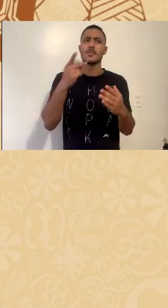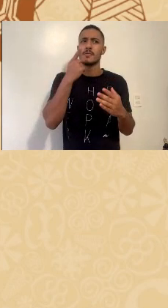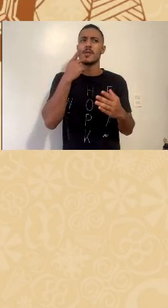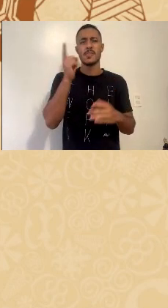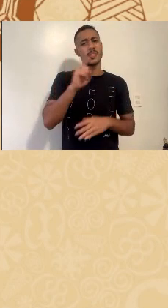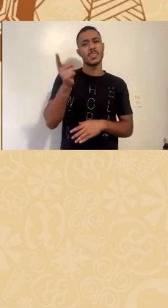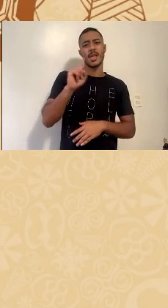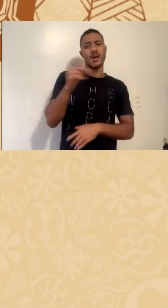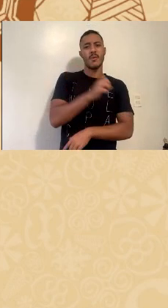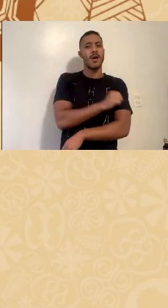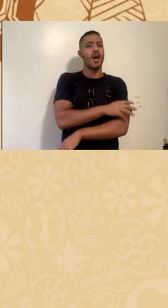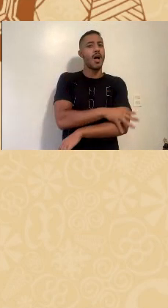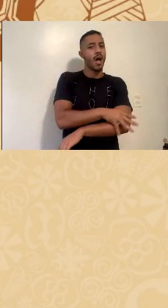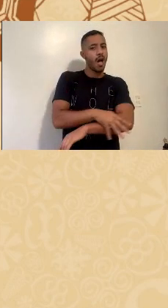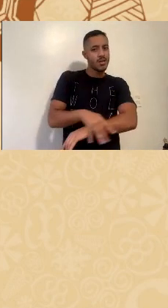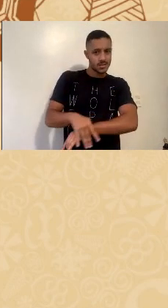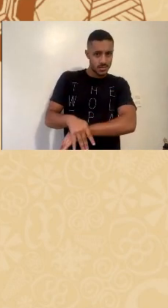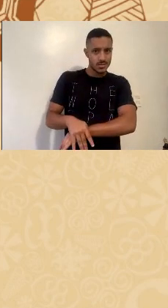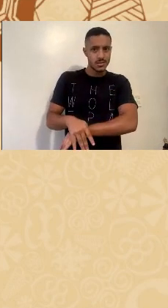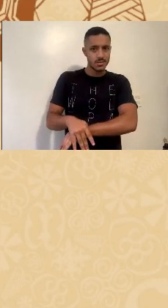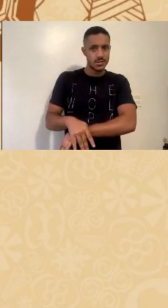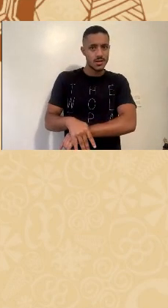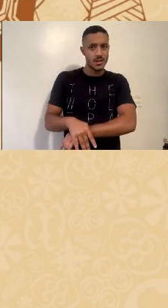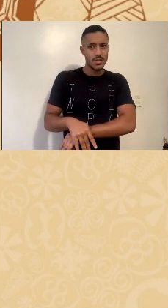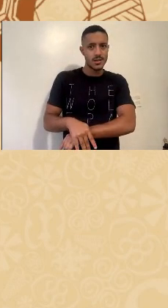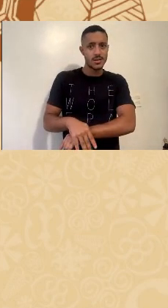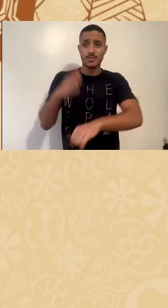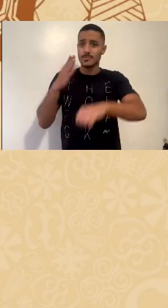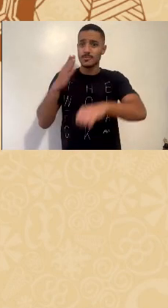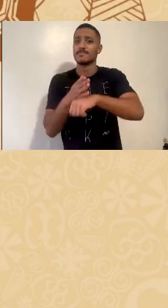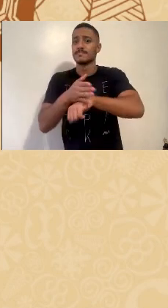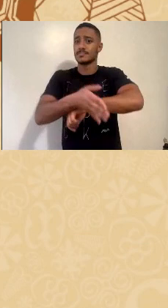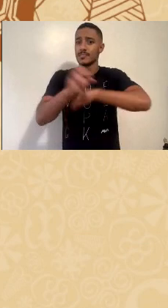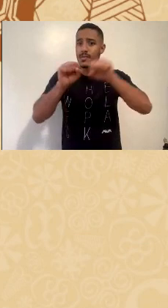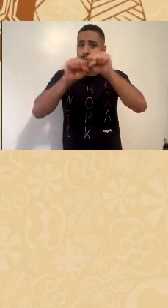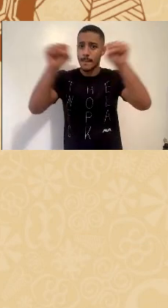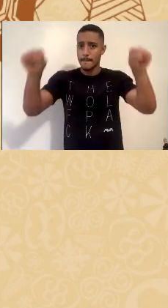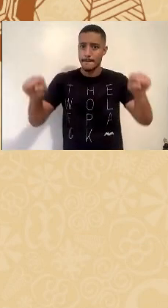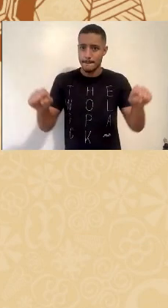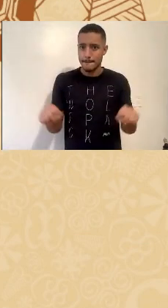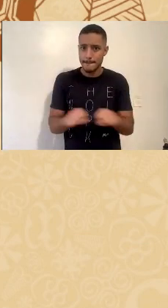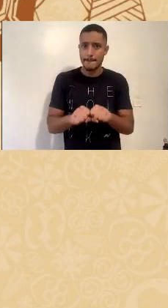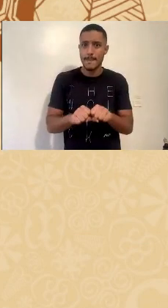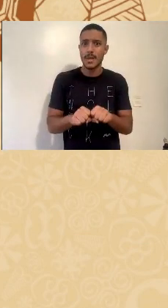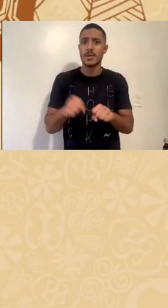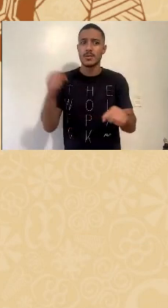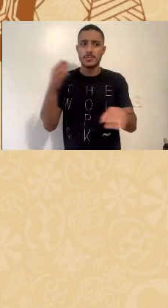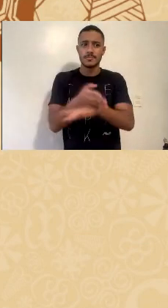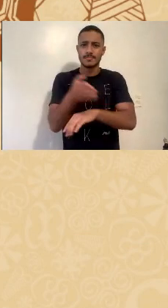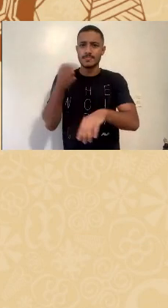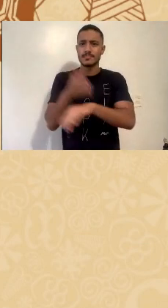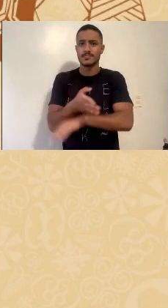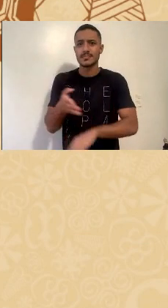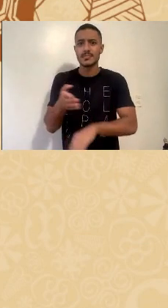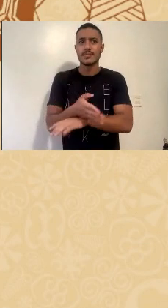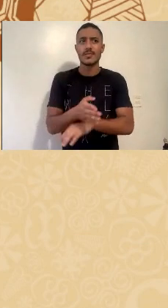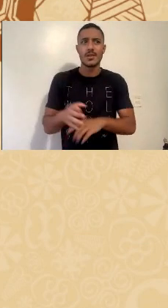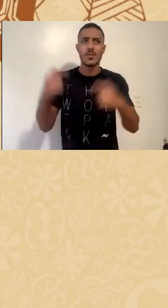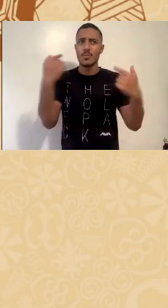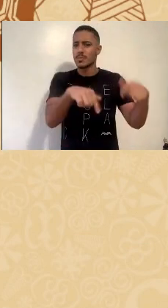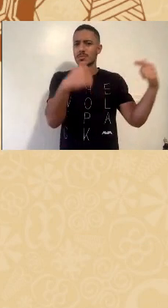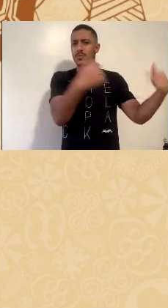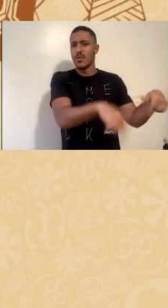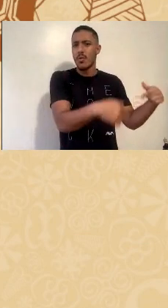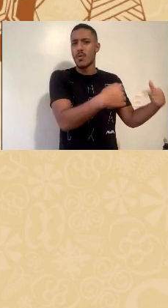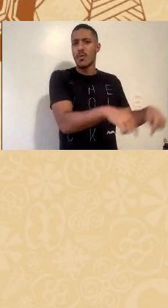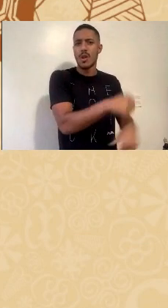É, dentro do sistema, eu procuro participar de tudo que seja ação de combate ao racismo, já propus algumas,